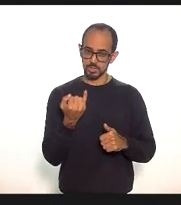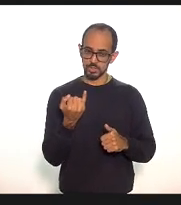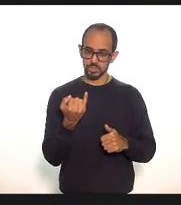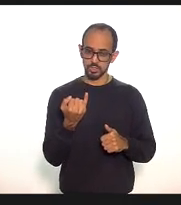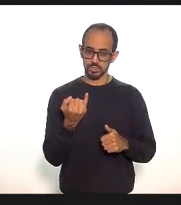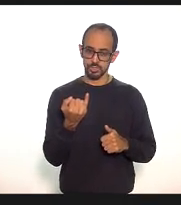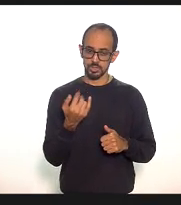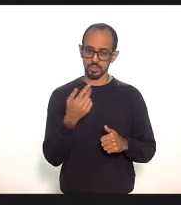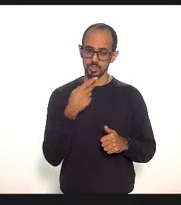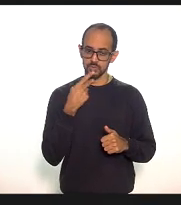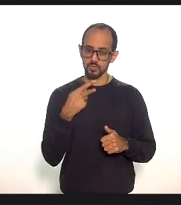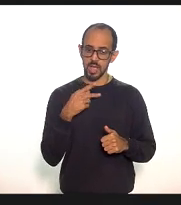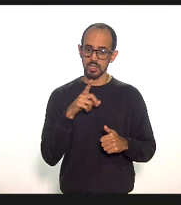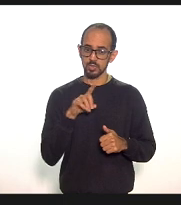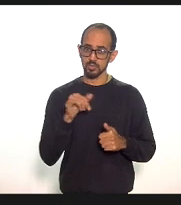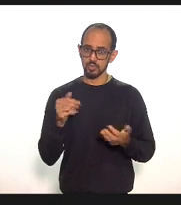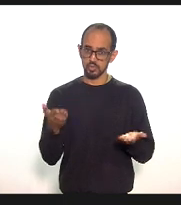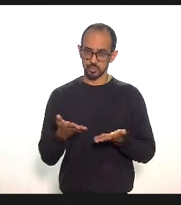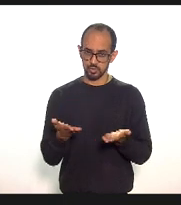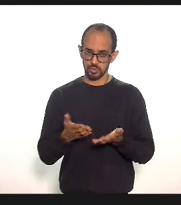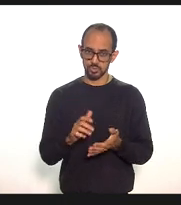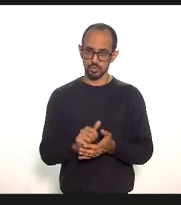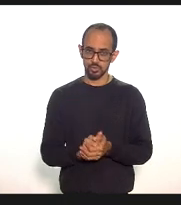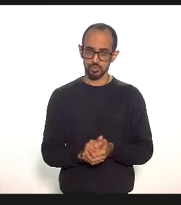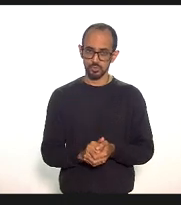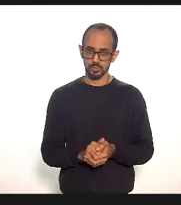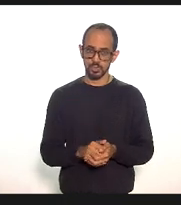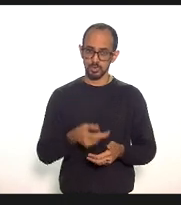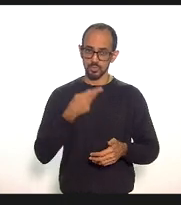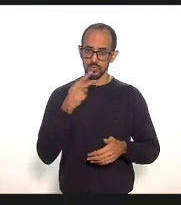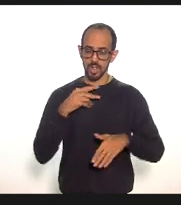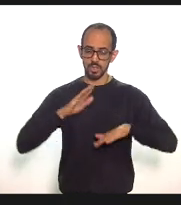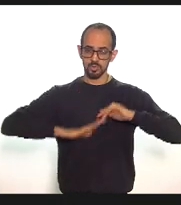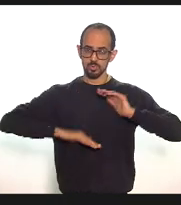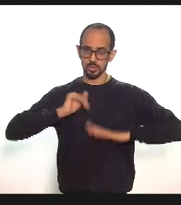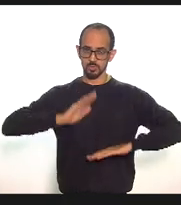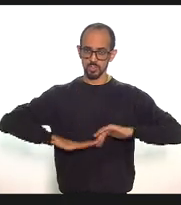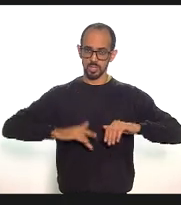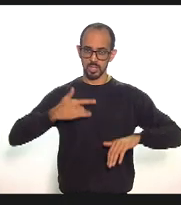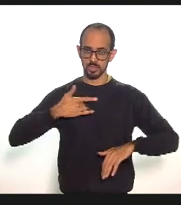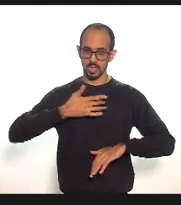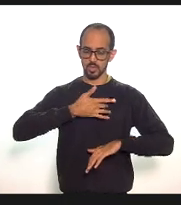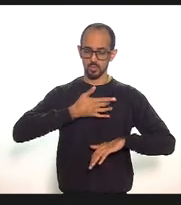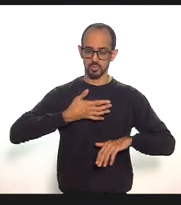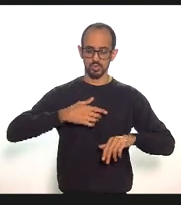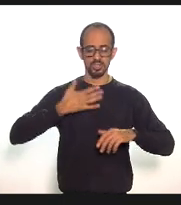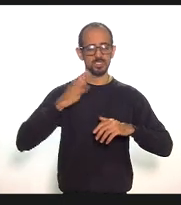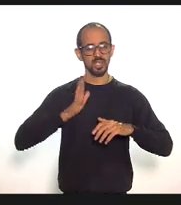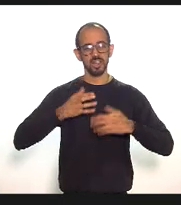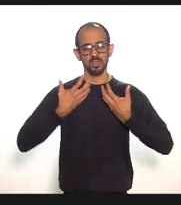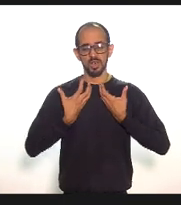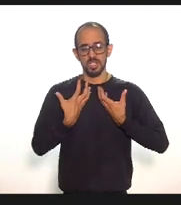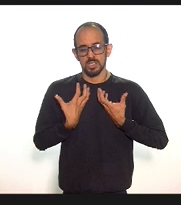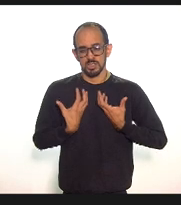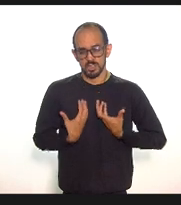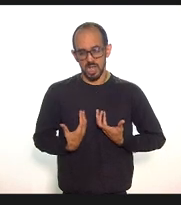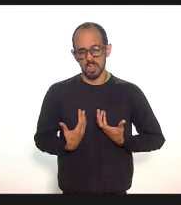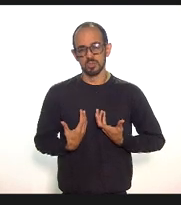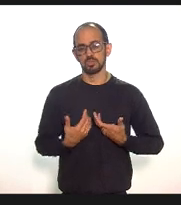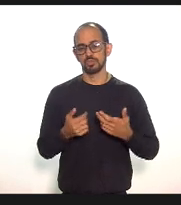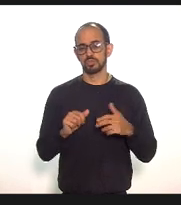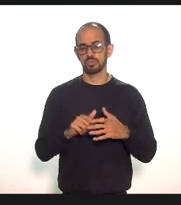aqui, que a gente fale dos profissionais de saúde que estão, né, esgotados, que estão...